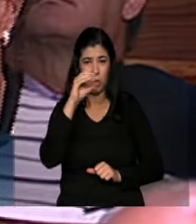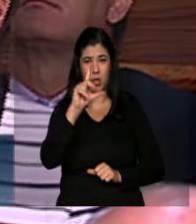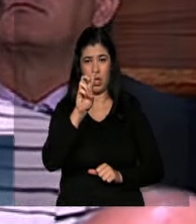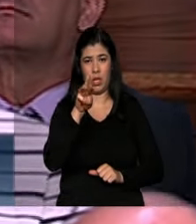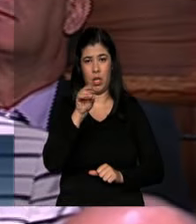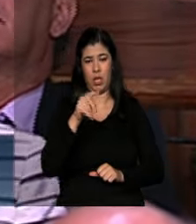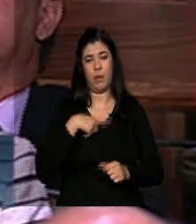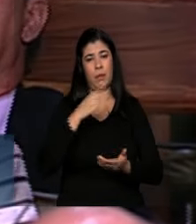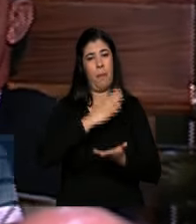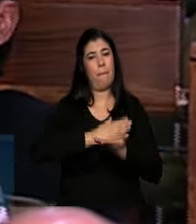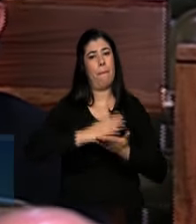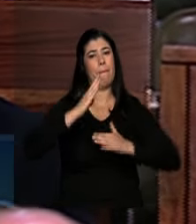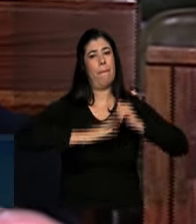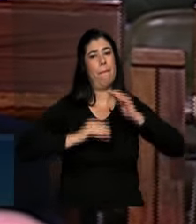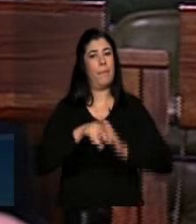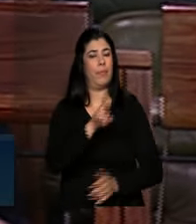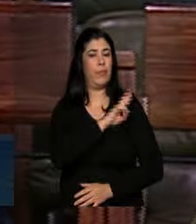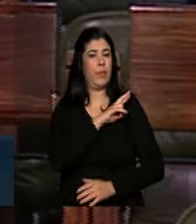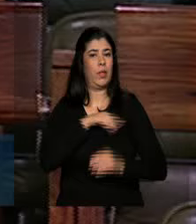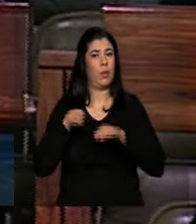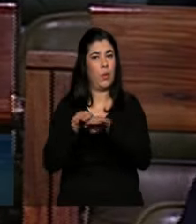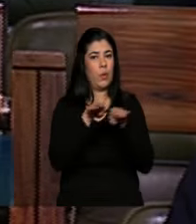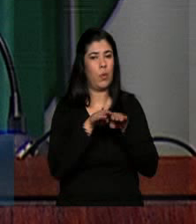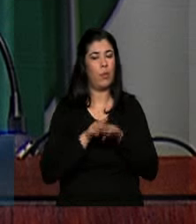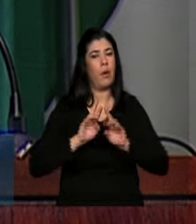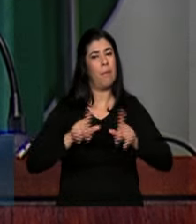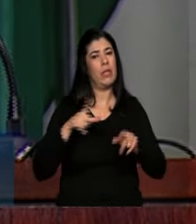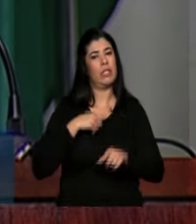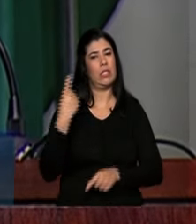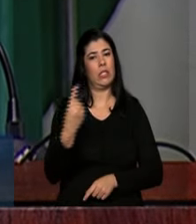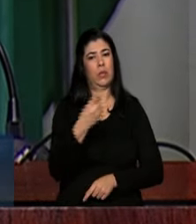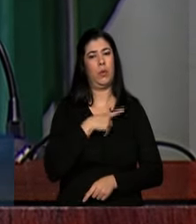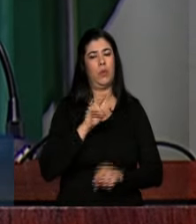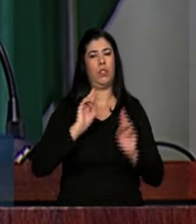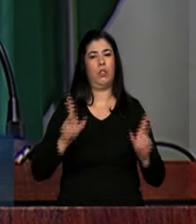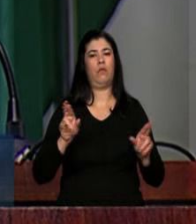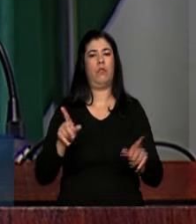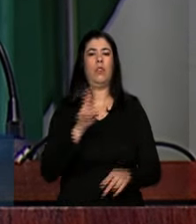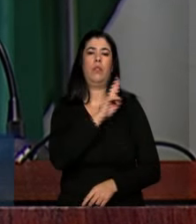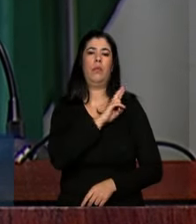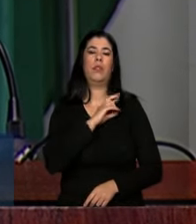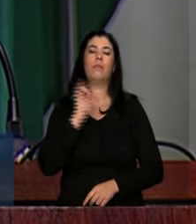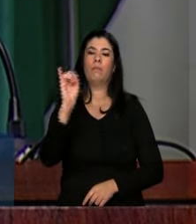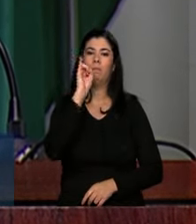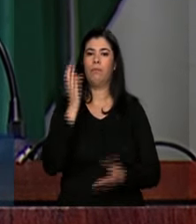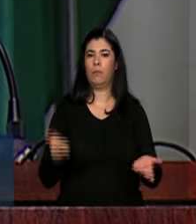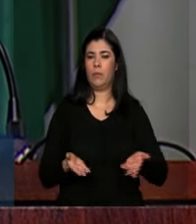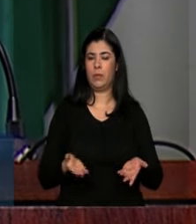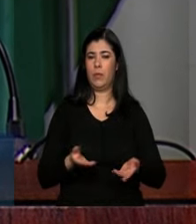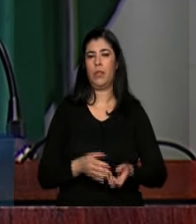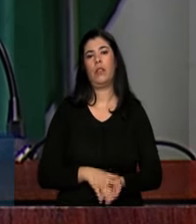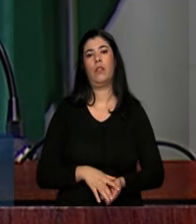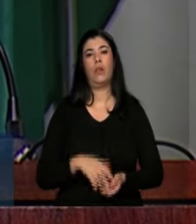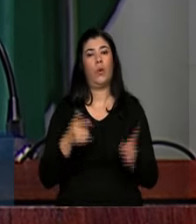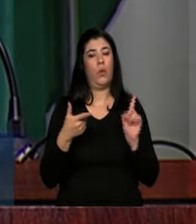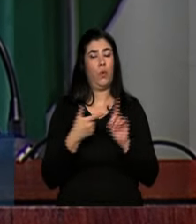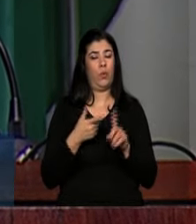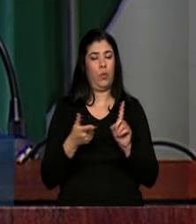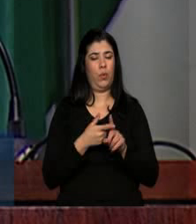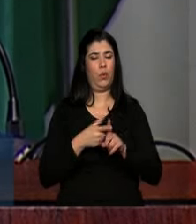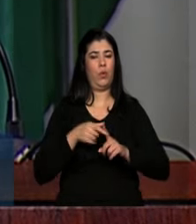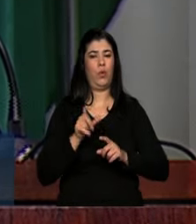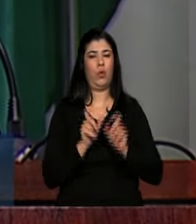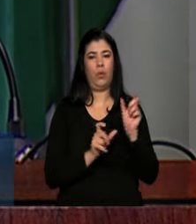de responsabilidades comuns, porém diferenciadas, é absolutamente indispensável. O segundo elemento